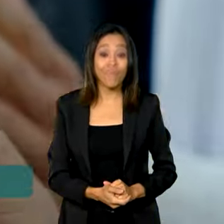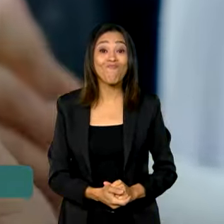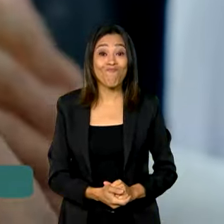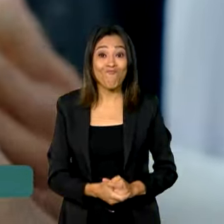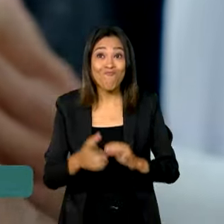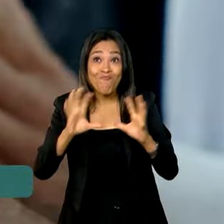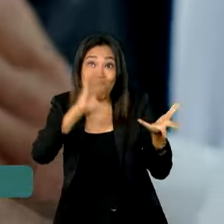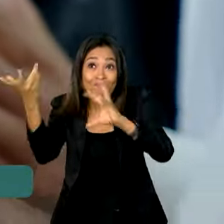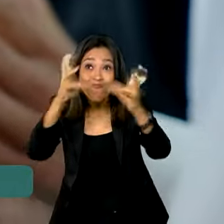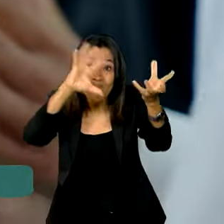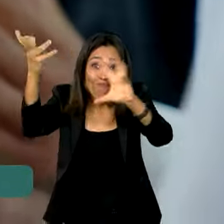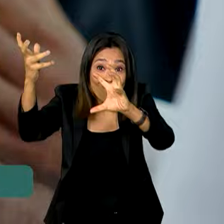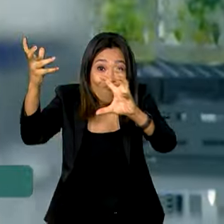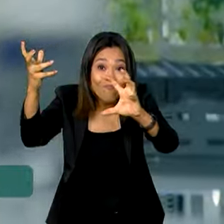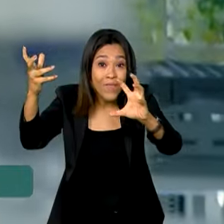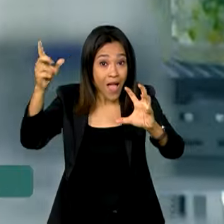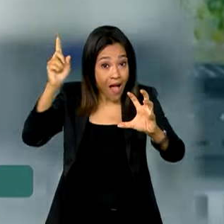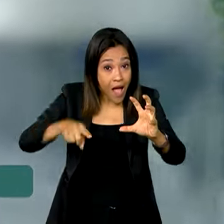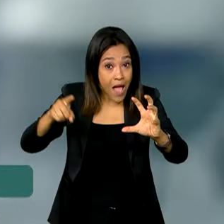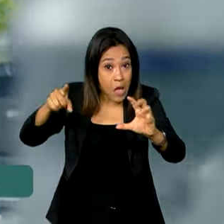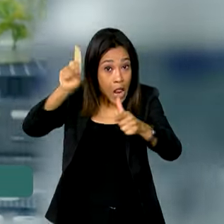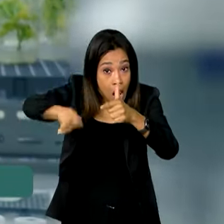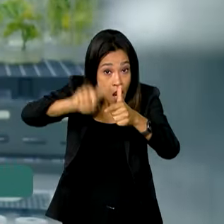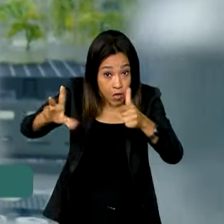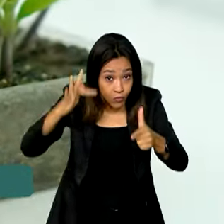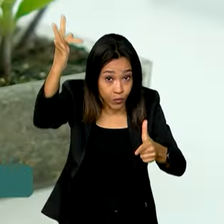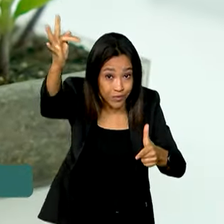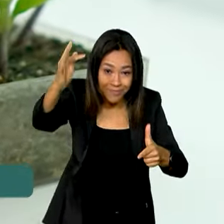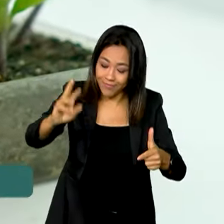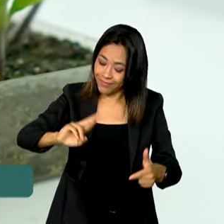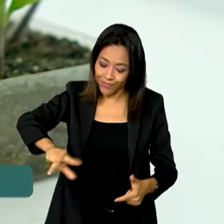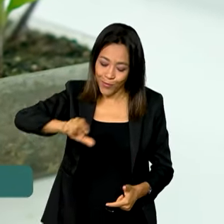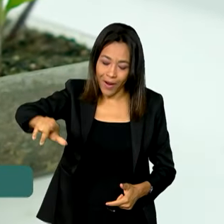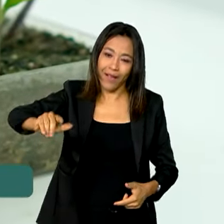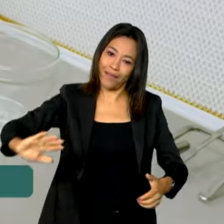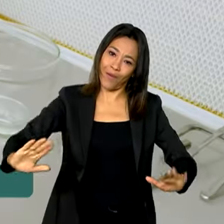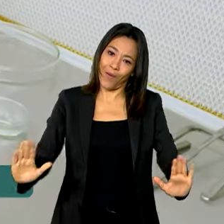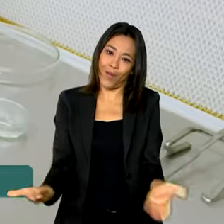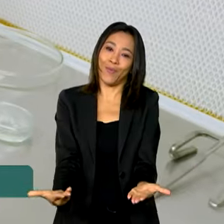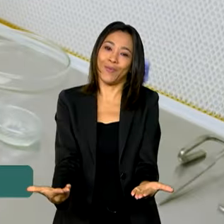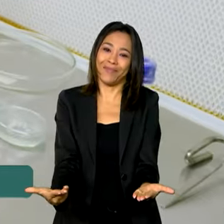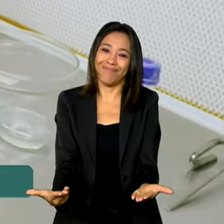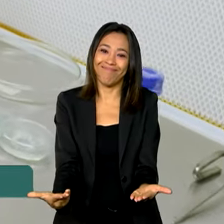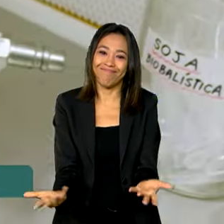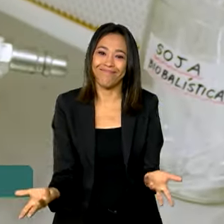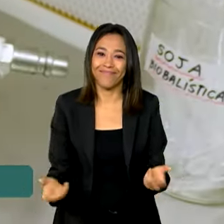Mudanças climáticas não são um problema do futuro. Nós já estamos enfrentando seus efeitos hoje.